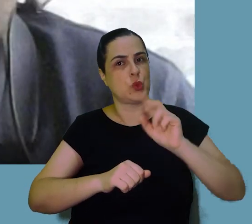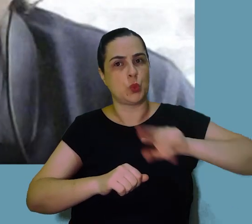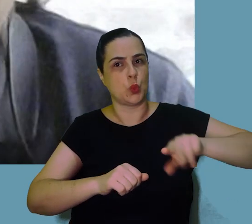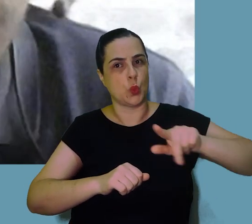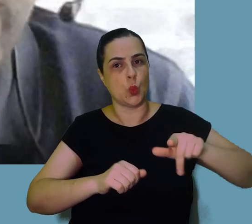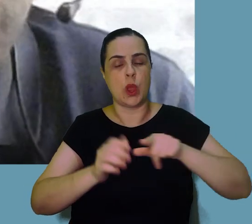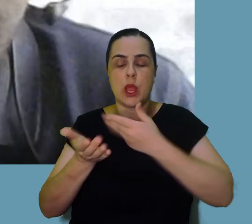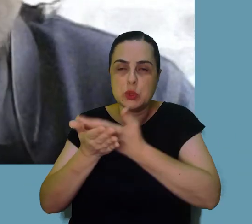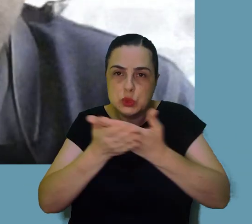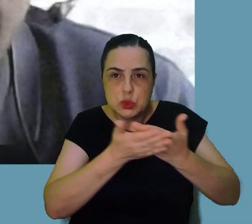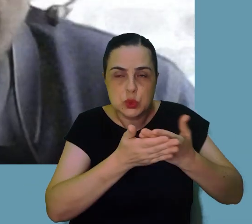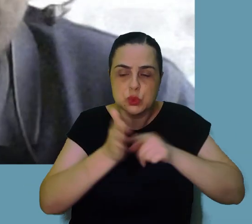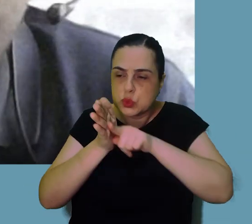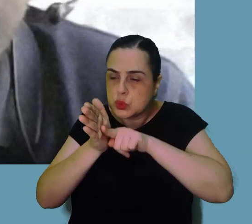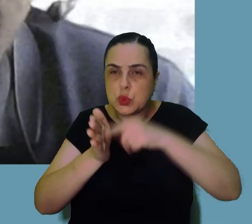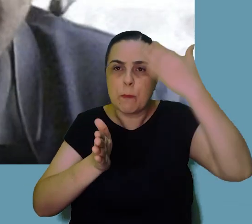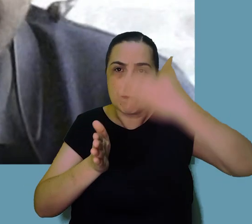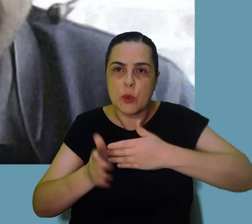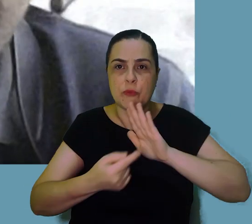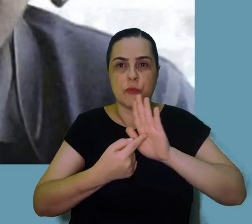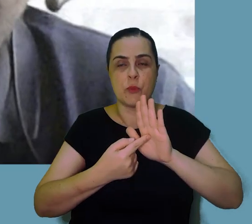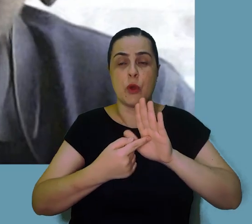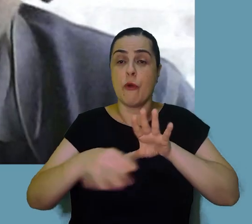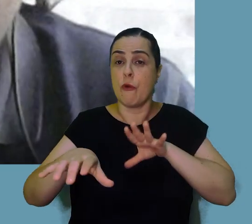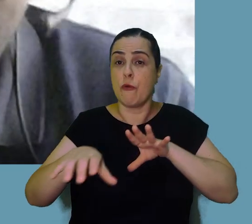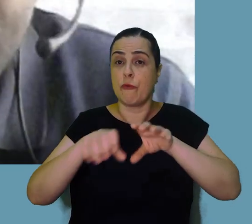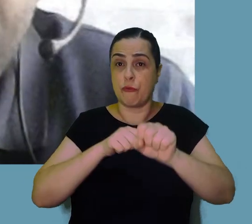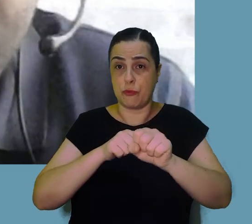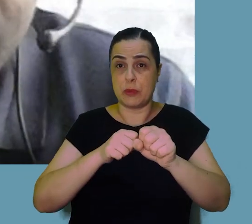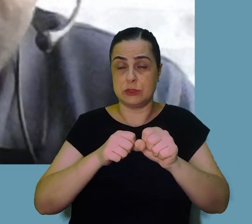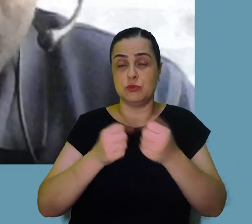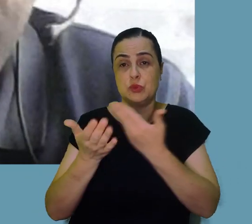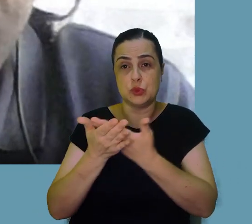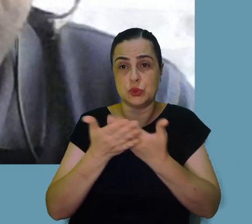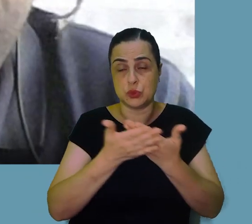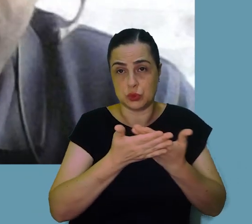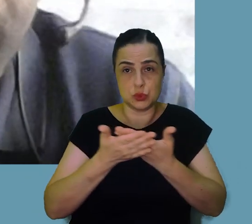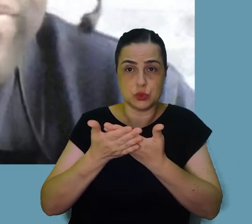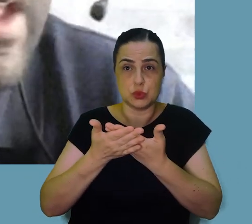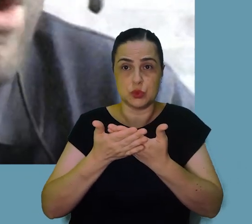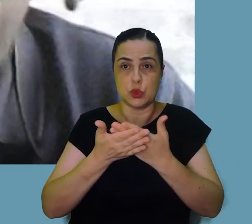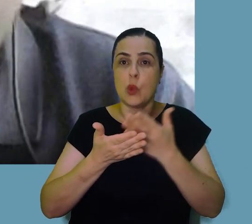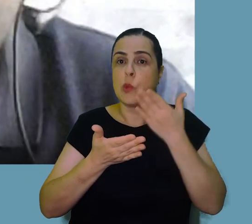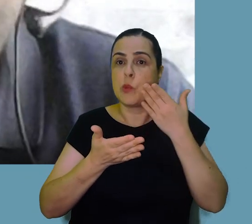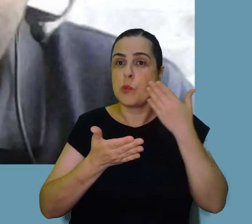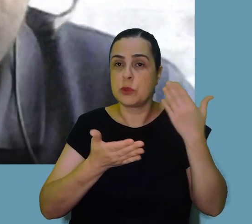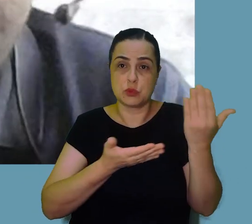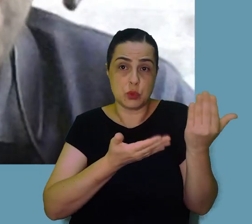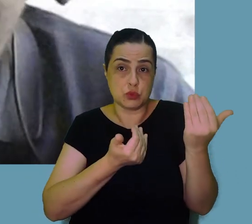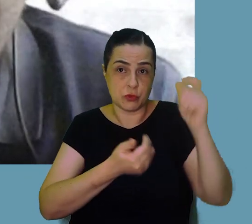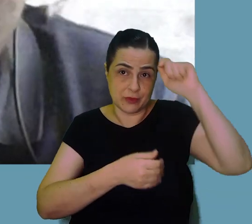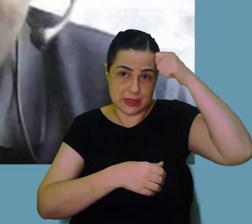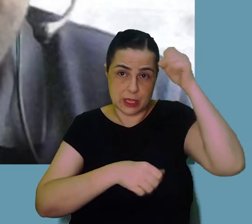reflexo, mostrando que a escolaridade não é garantia para que esse jovem negro acesse ao mercado formal. Outro